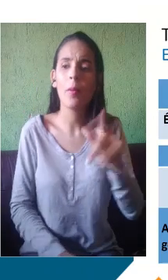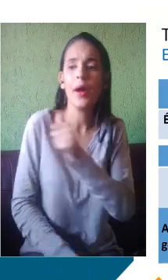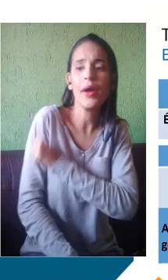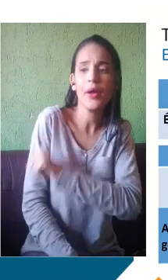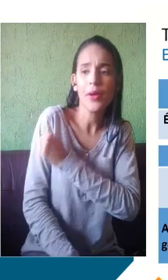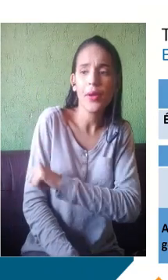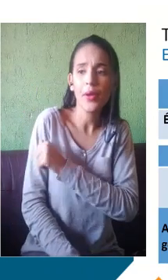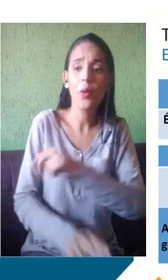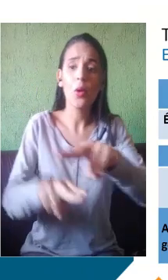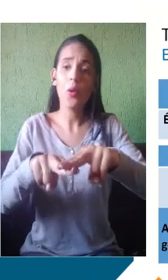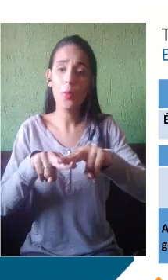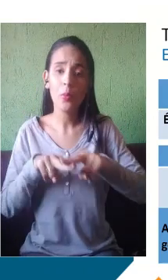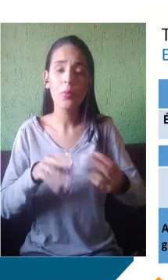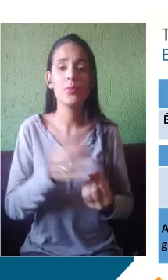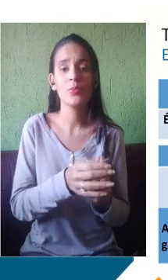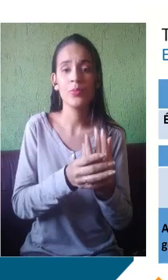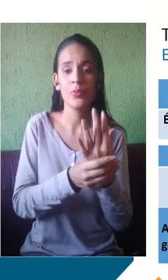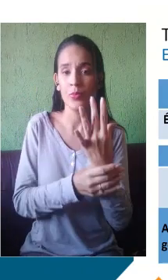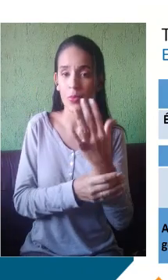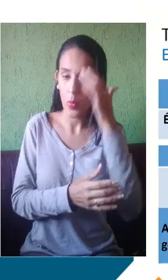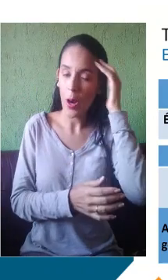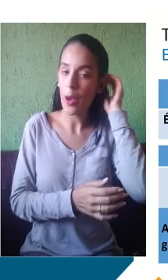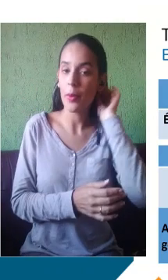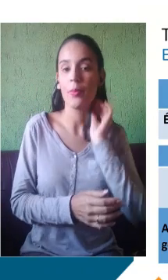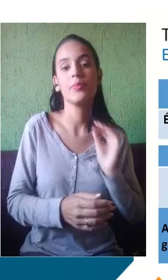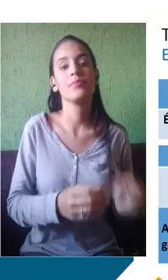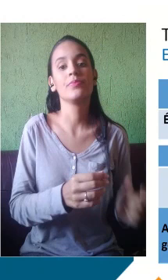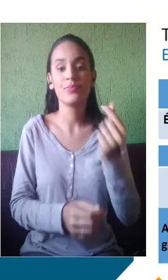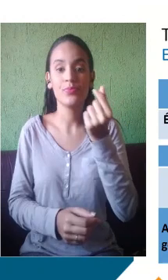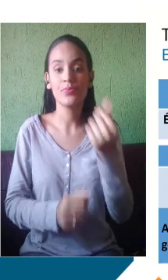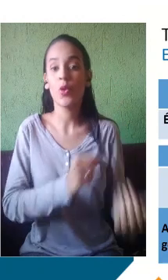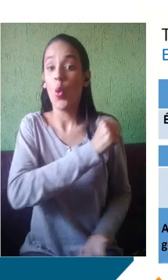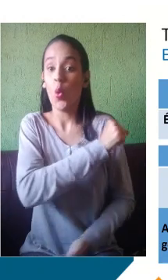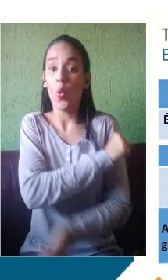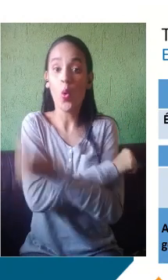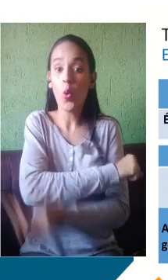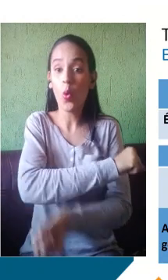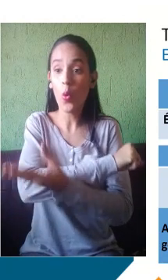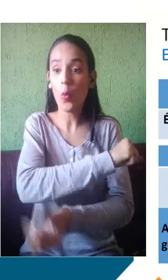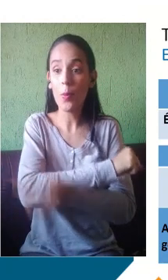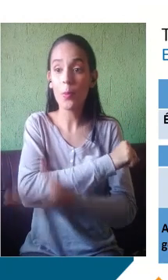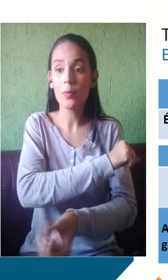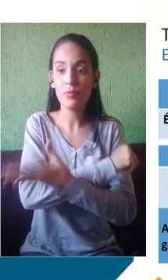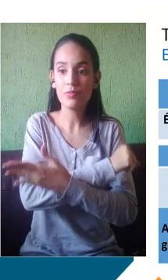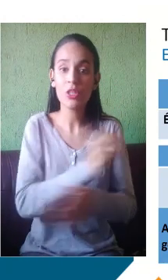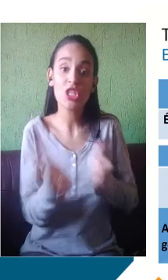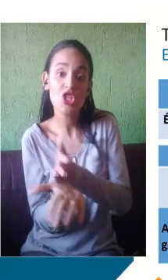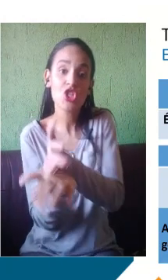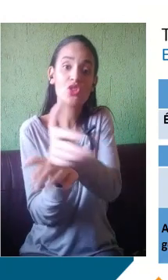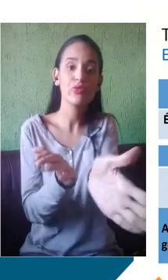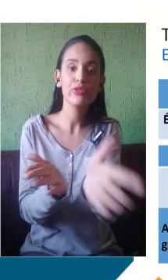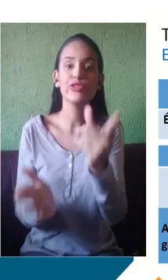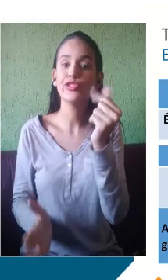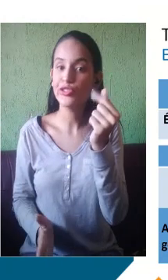vão gerar corrupção e desvio de dinheiro público. A temática aqui, a gente viu que é as Olimpíadas.